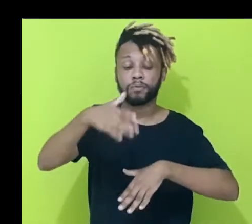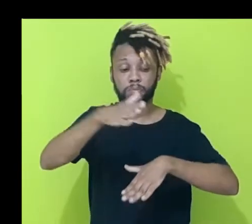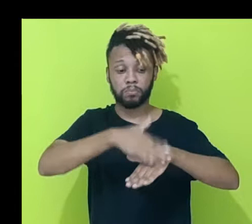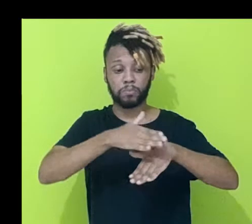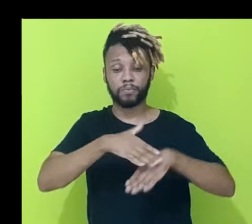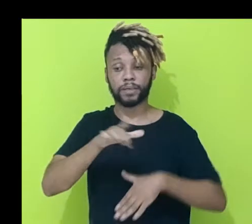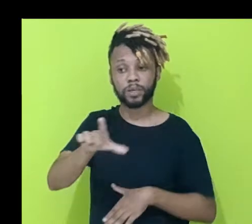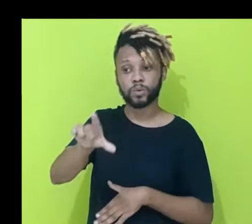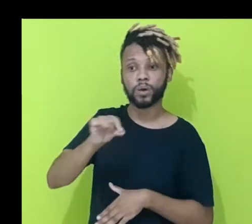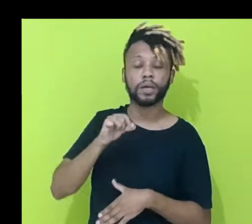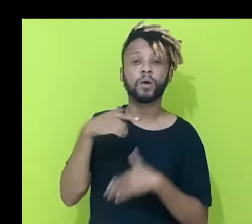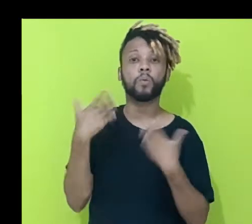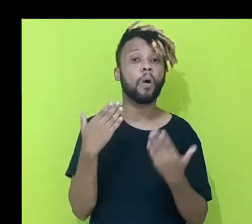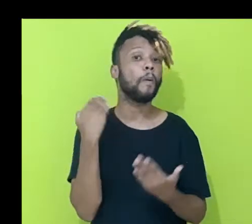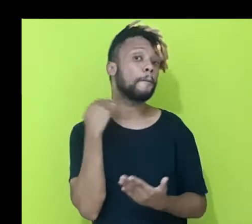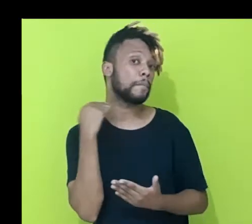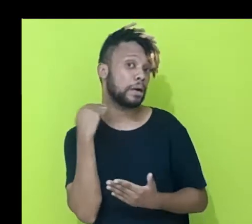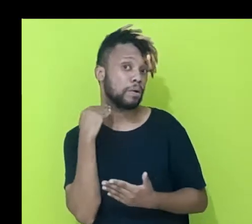sua conta do projeto.